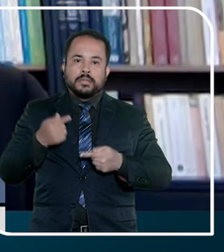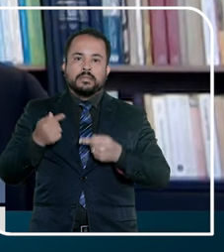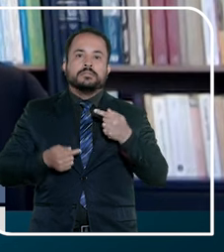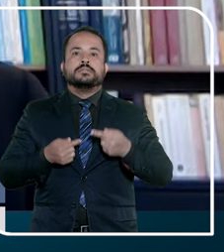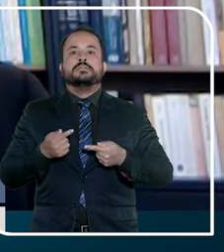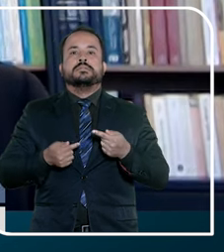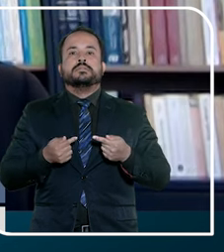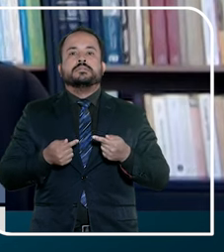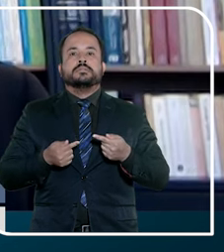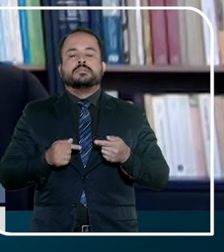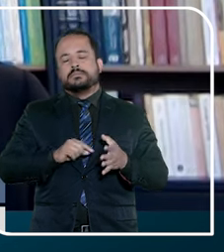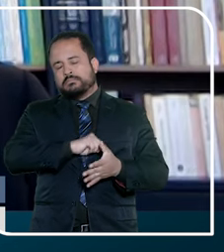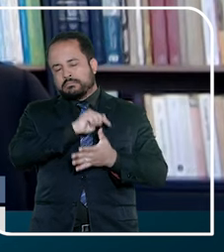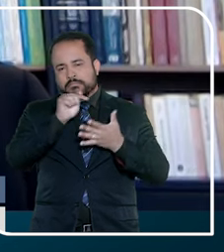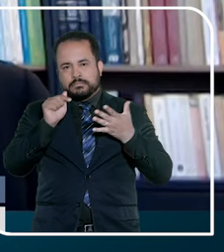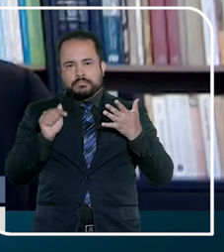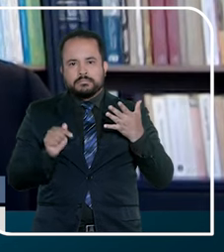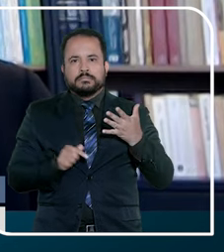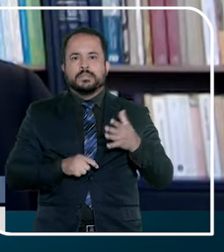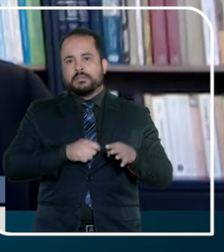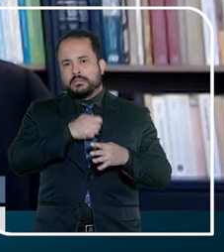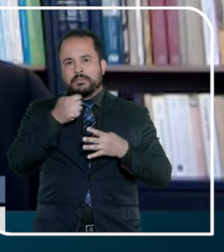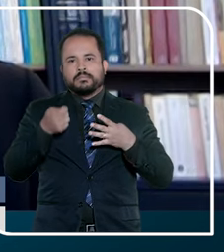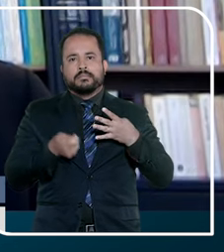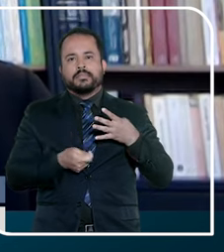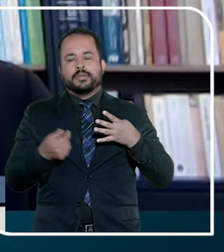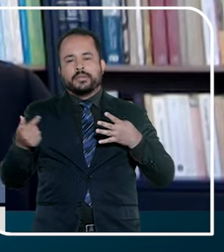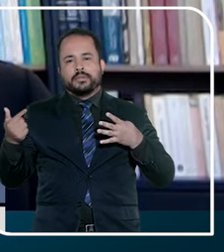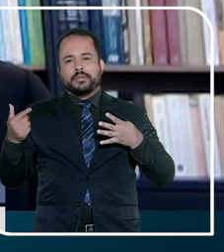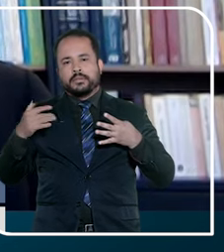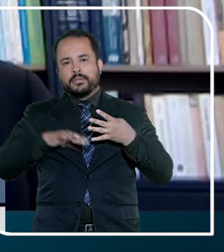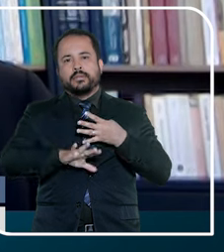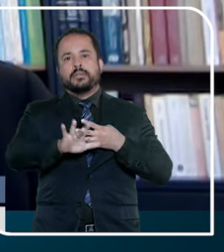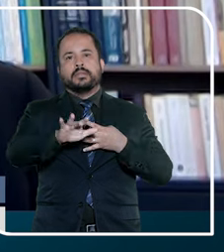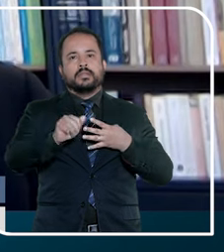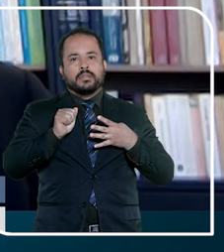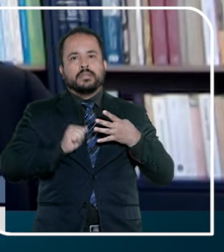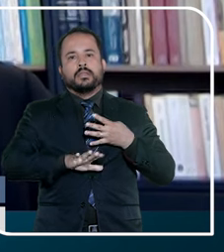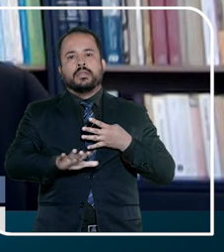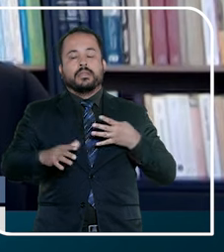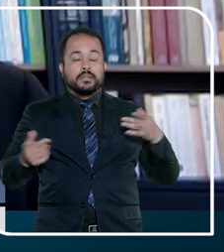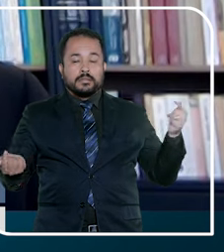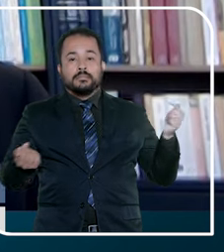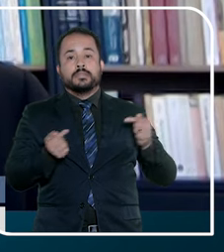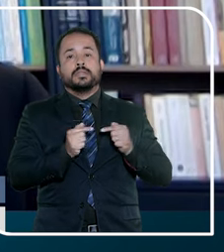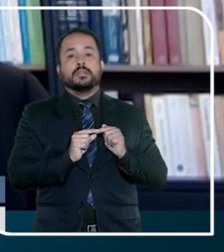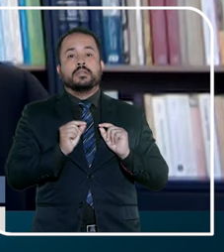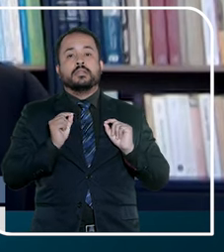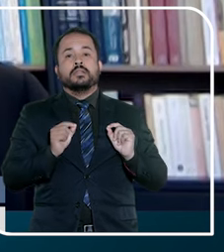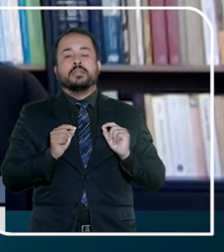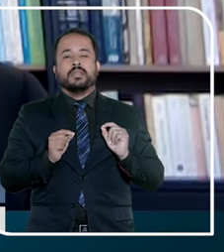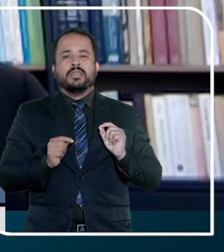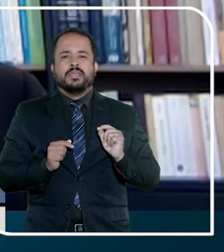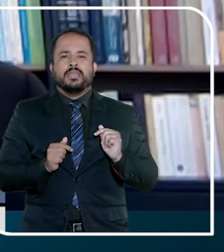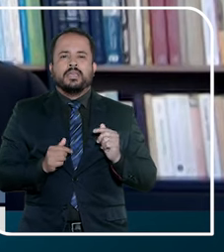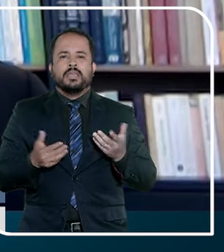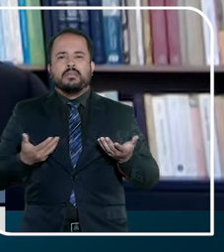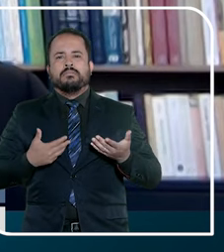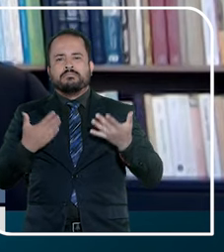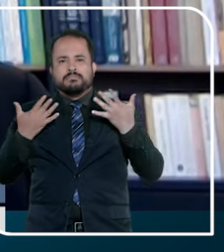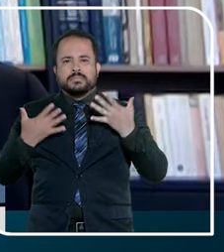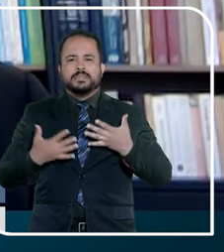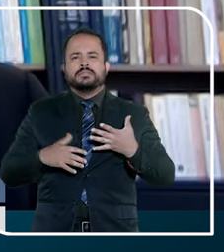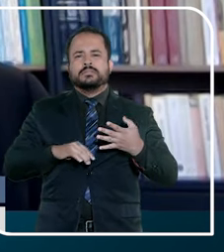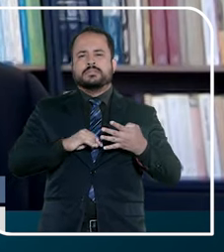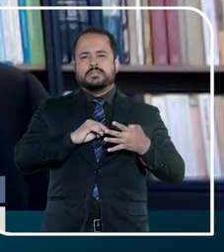considerados pela jurisprudência então Eh o aspecto crítico que eu gostaria de salientar é